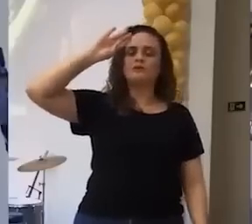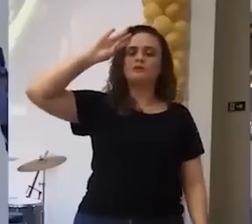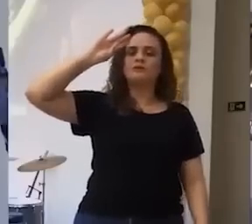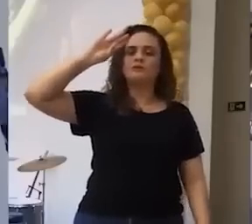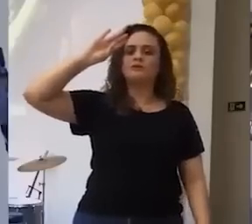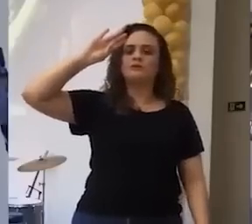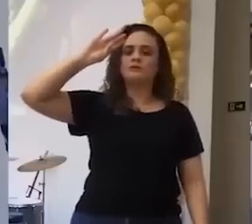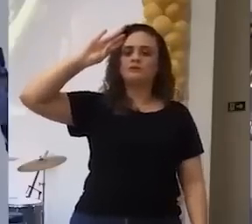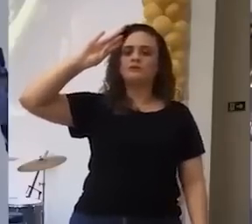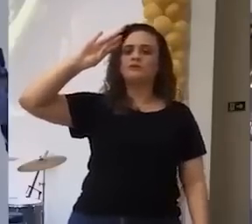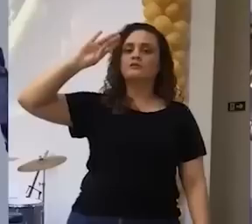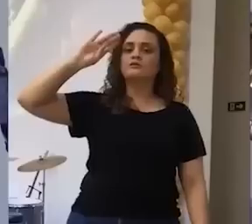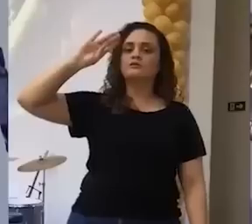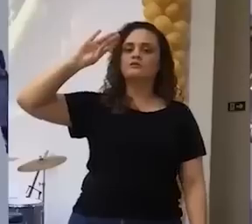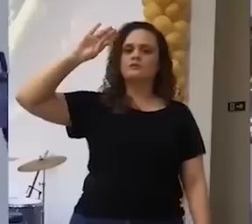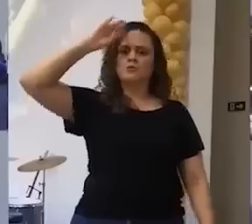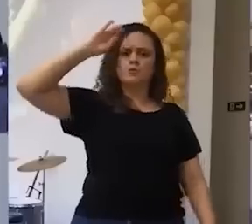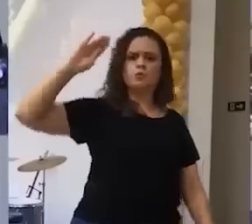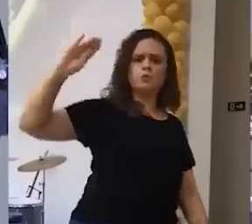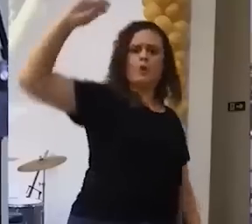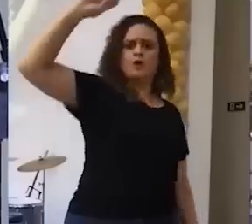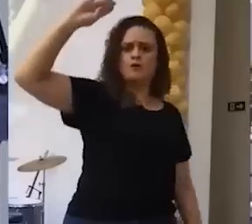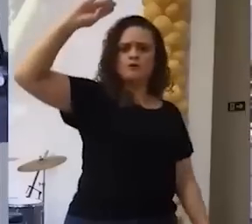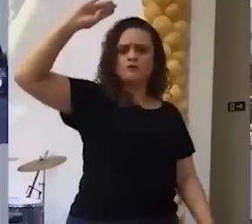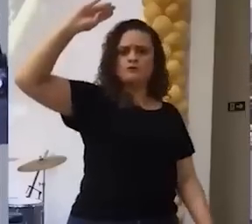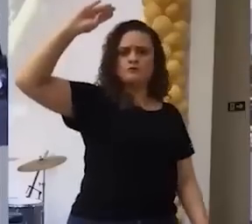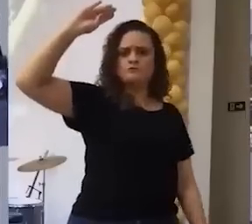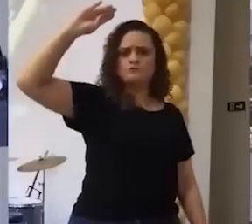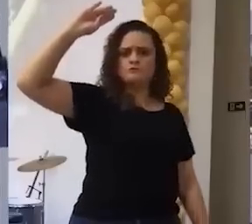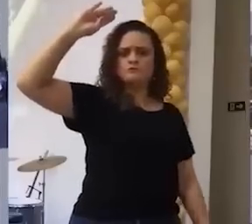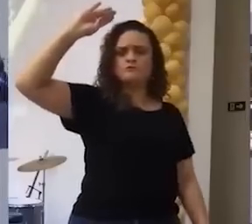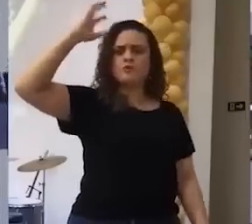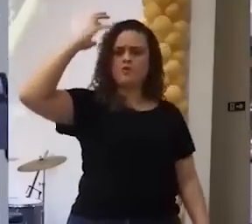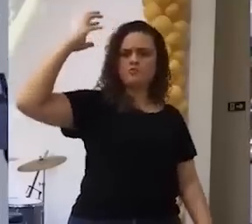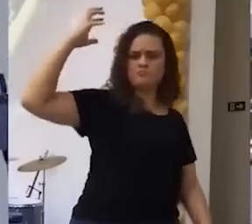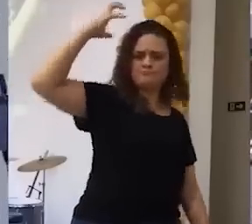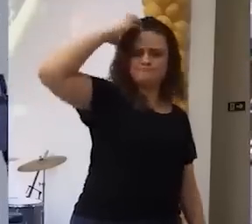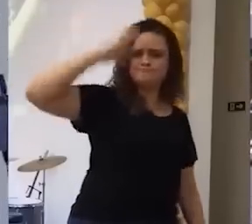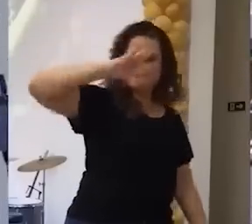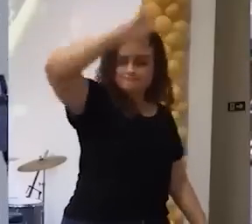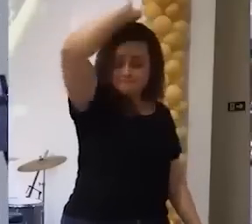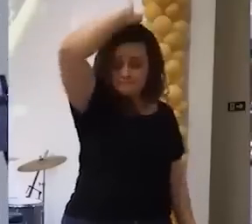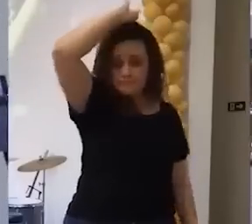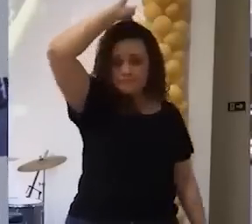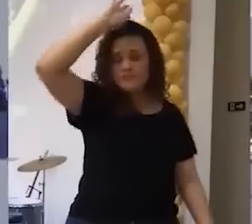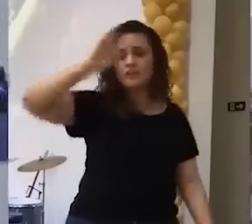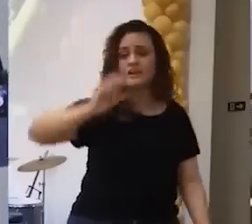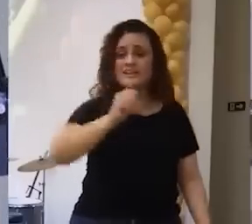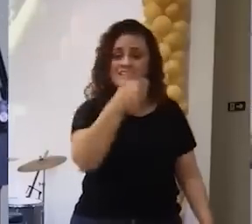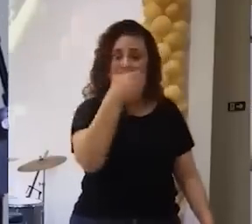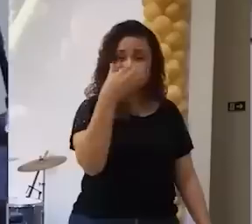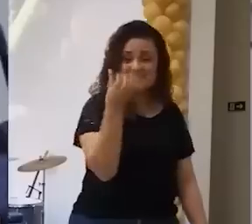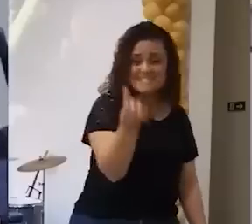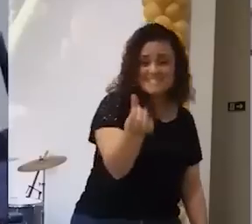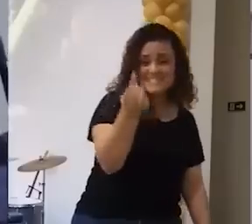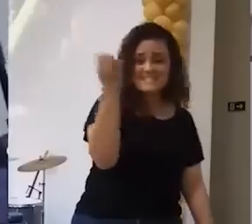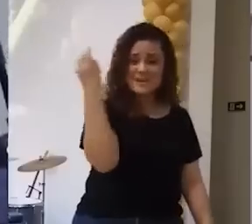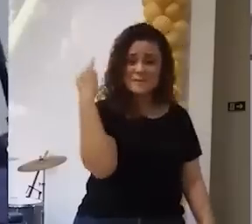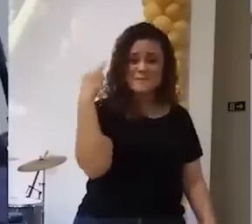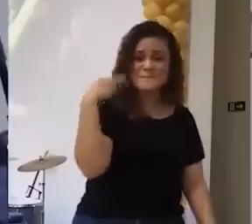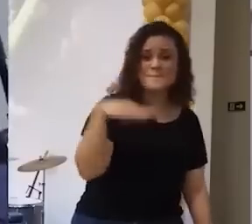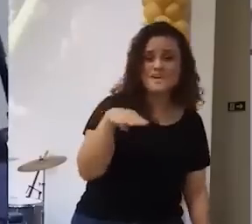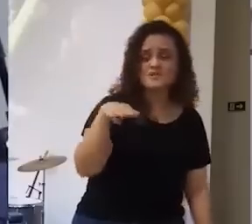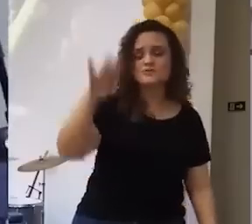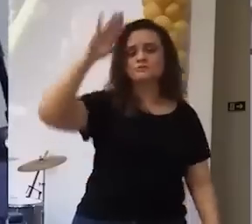de elite do imperador romano. Eram 16 mil soldados da mais alta patente do